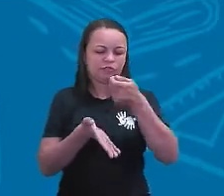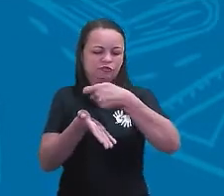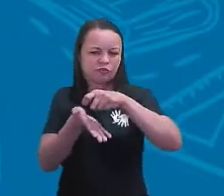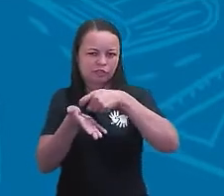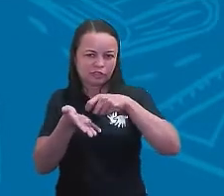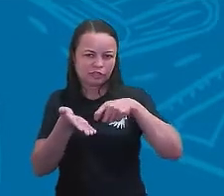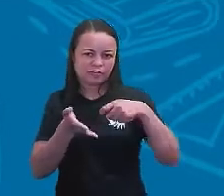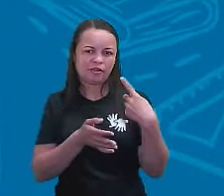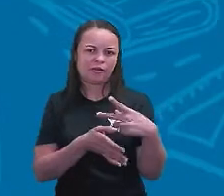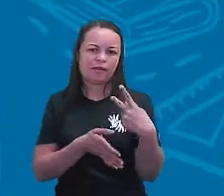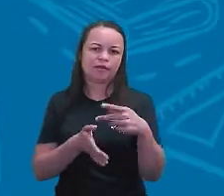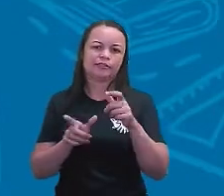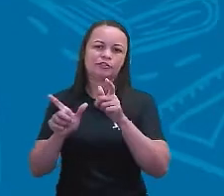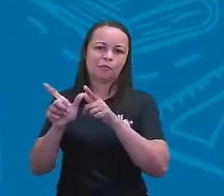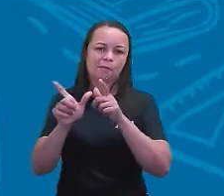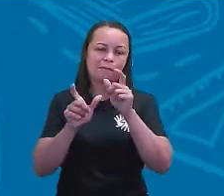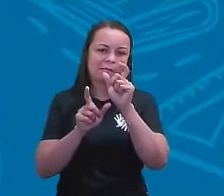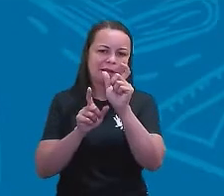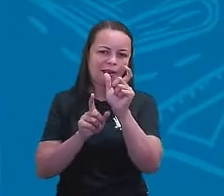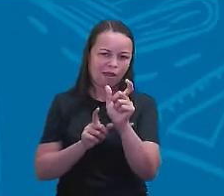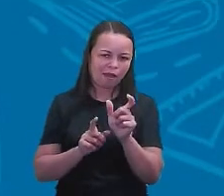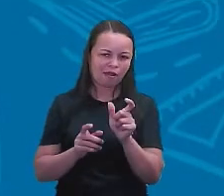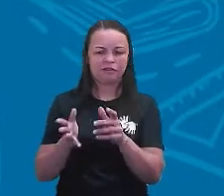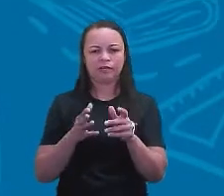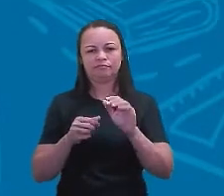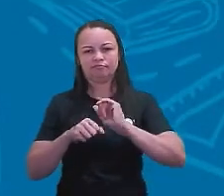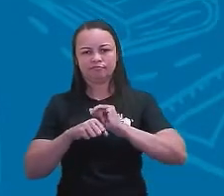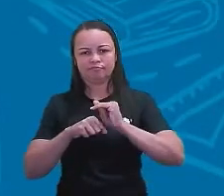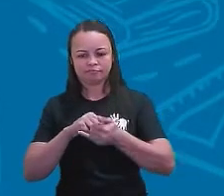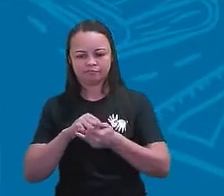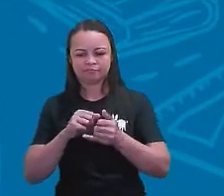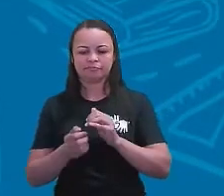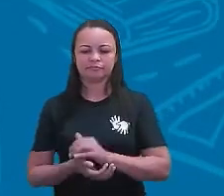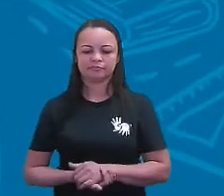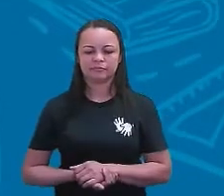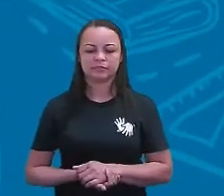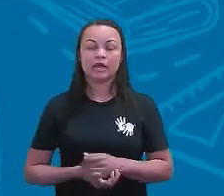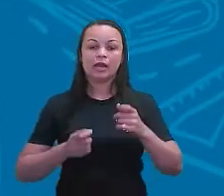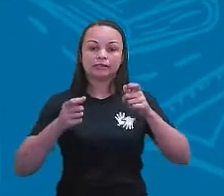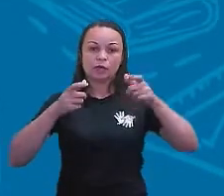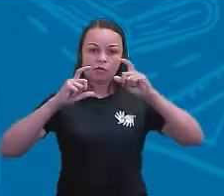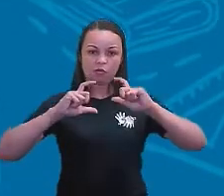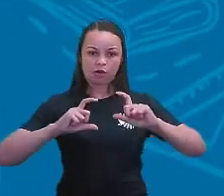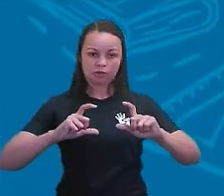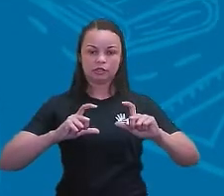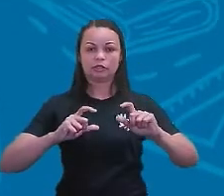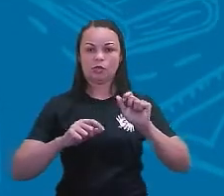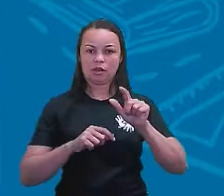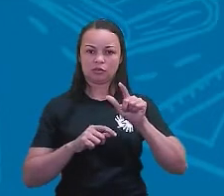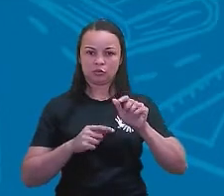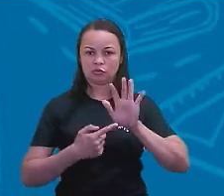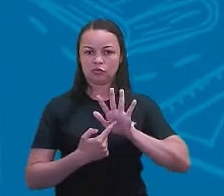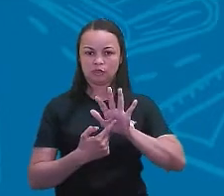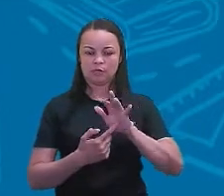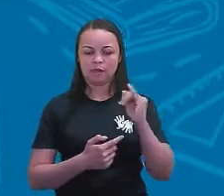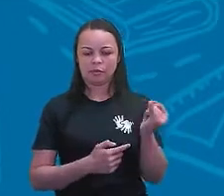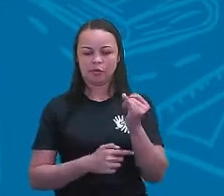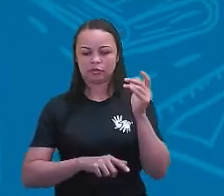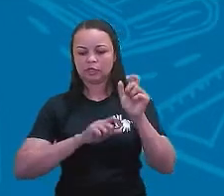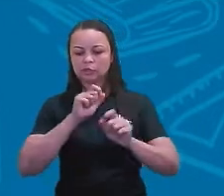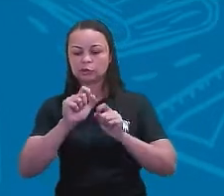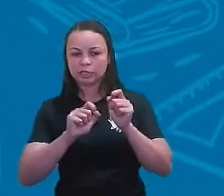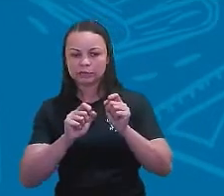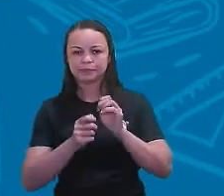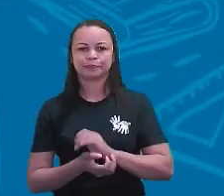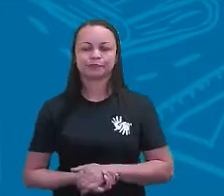escrever essas palavrinhas, esses adjetivos. E aí a gente tem um quadrinho embaixo que diz que é importante. O que é importante, gente?